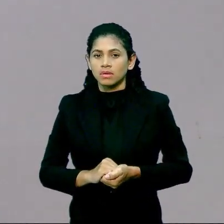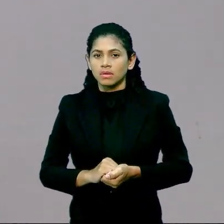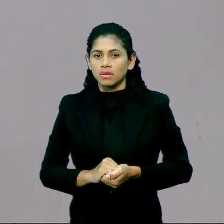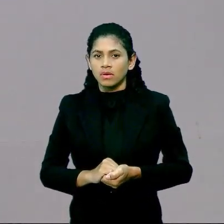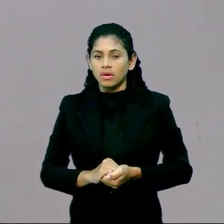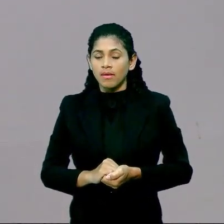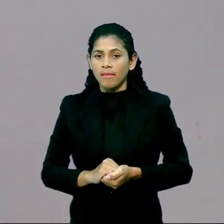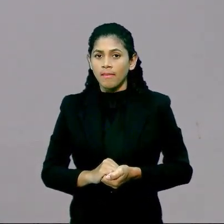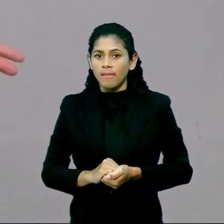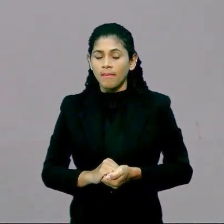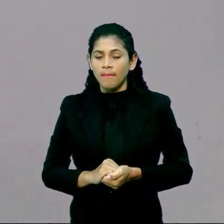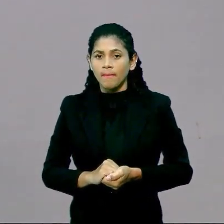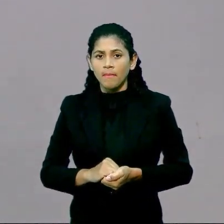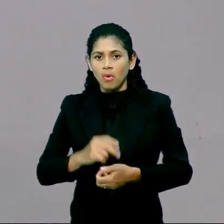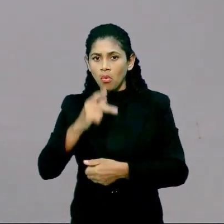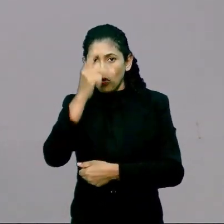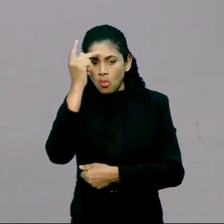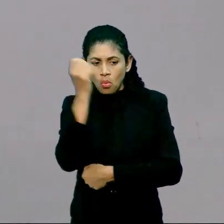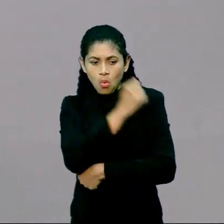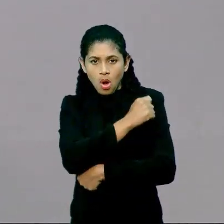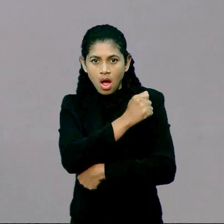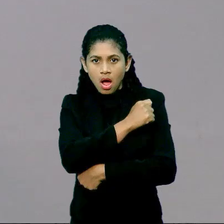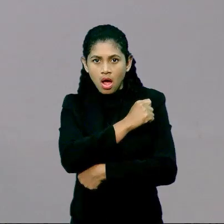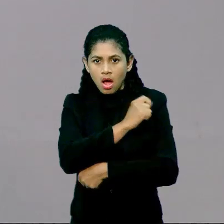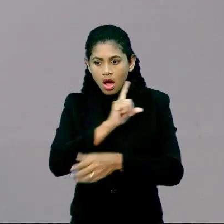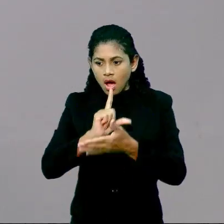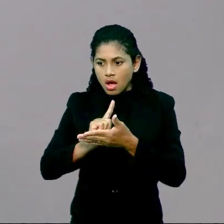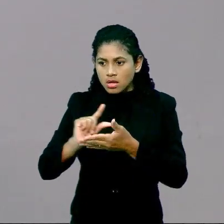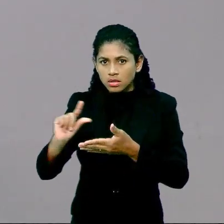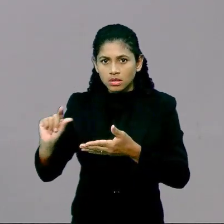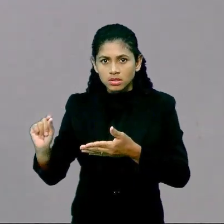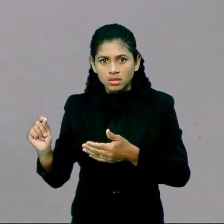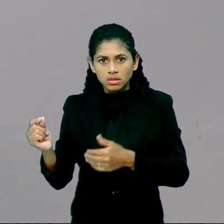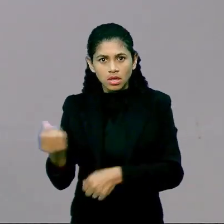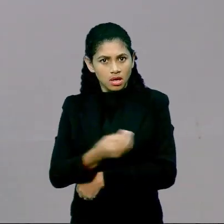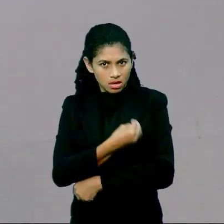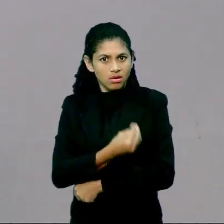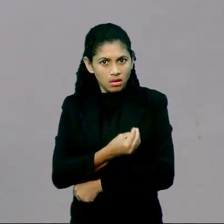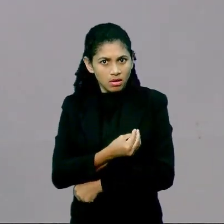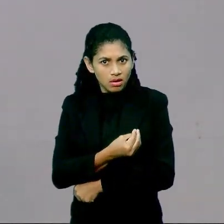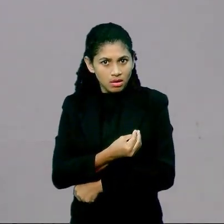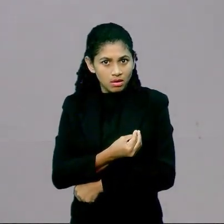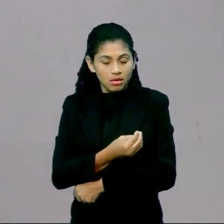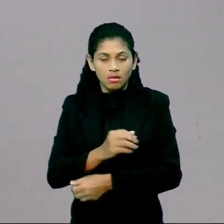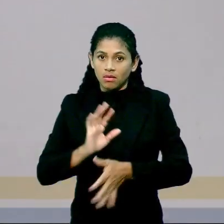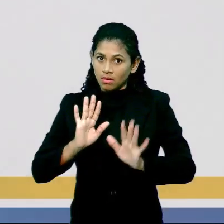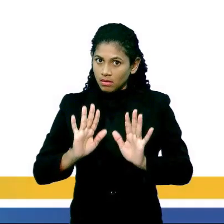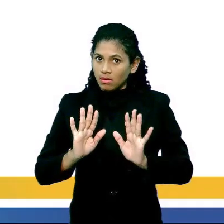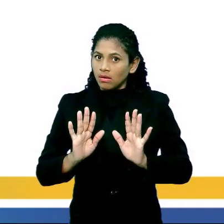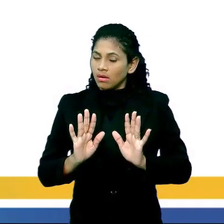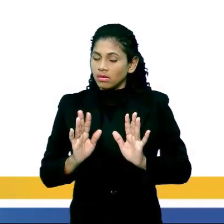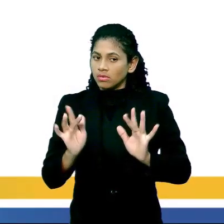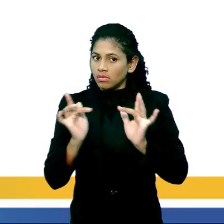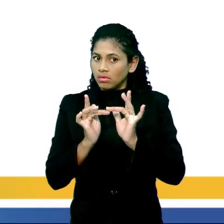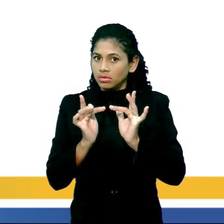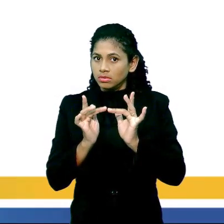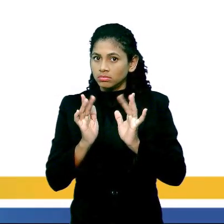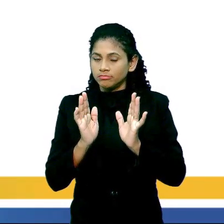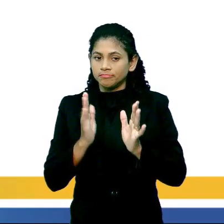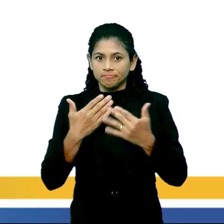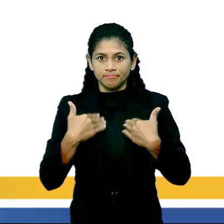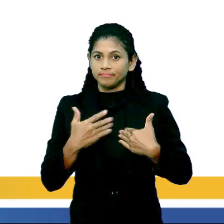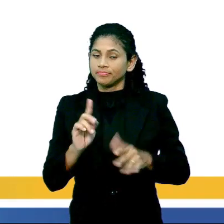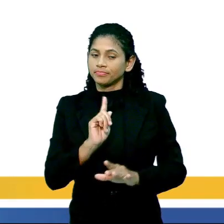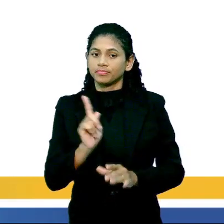não levar um no meio da cara, não vai. Vamos, sem contato físico por enquanto, tá? Foca aí, não vamos ninguém se matar.